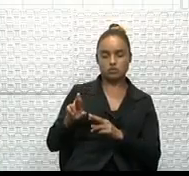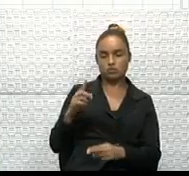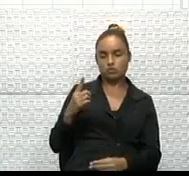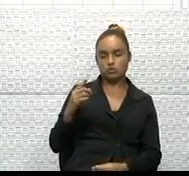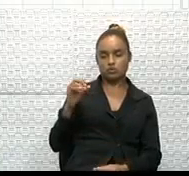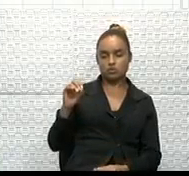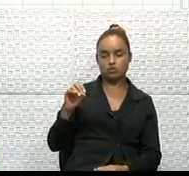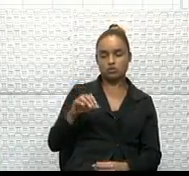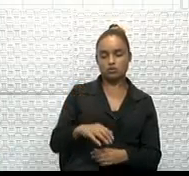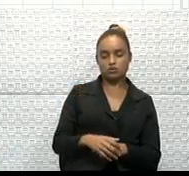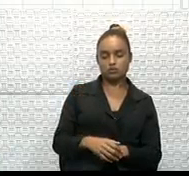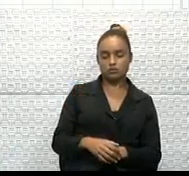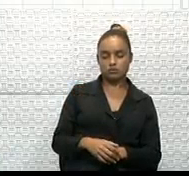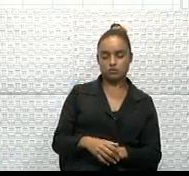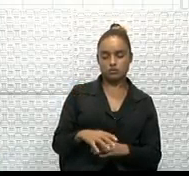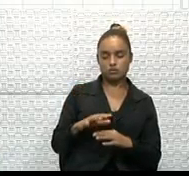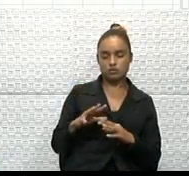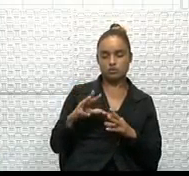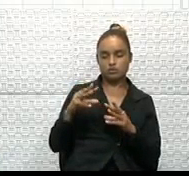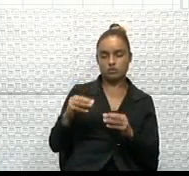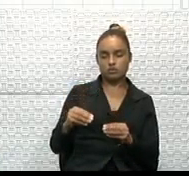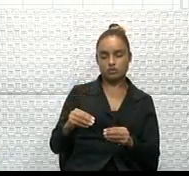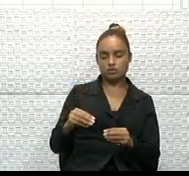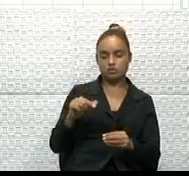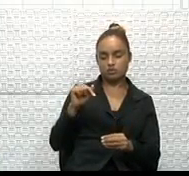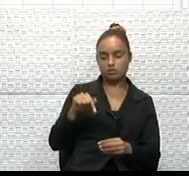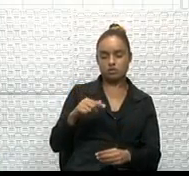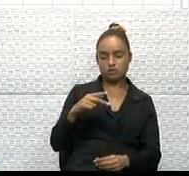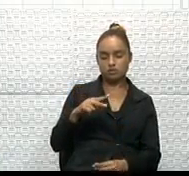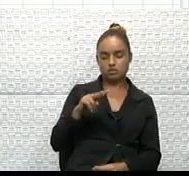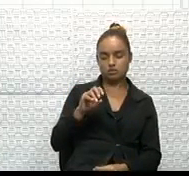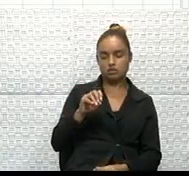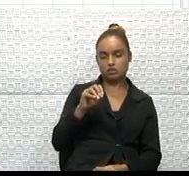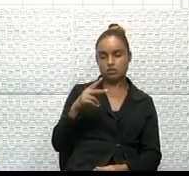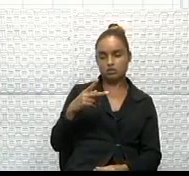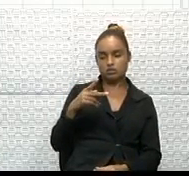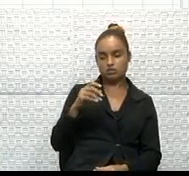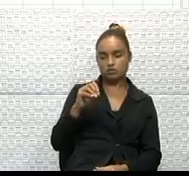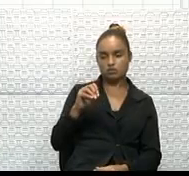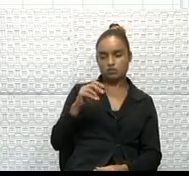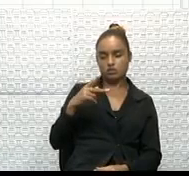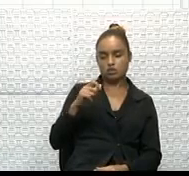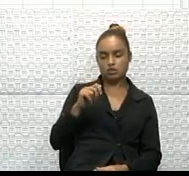10. Feito isso, inserindo os 20 pares ordenados,